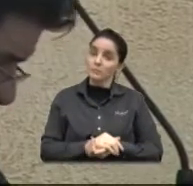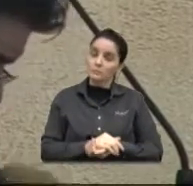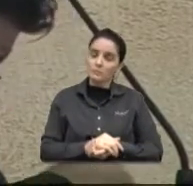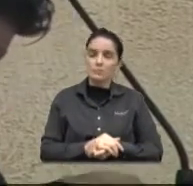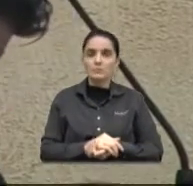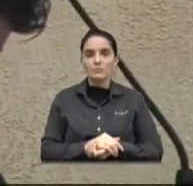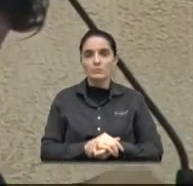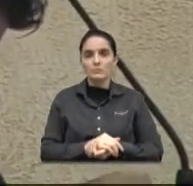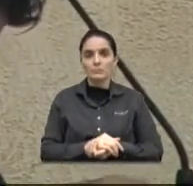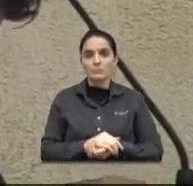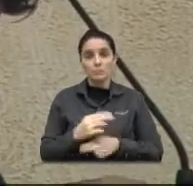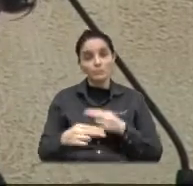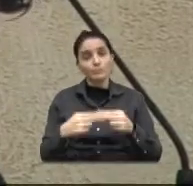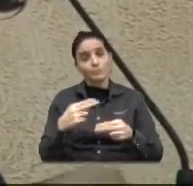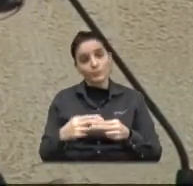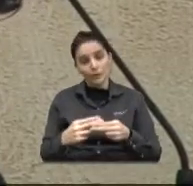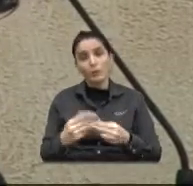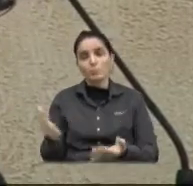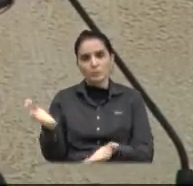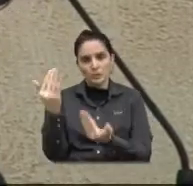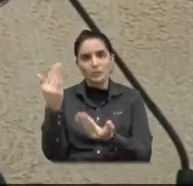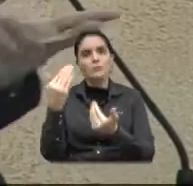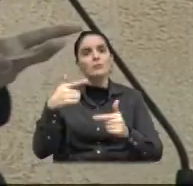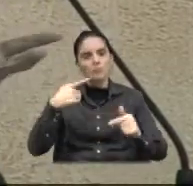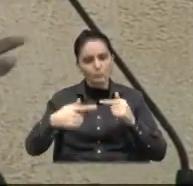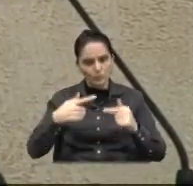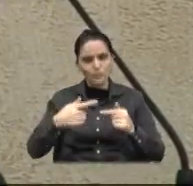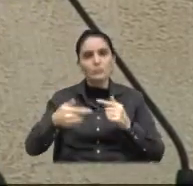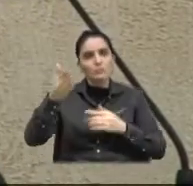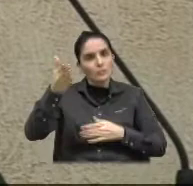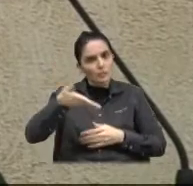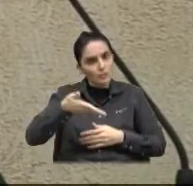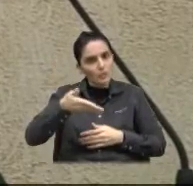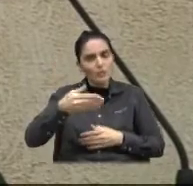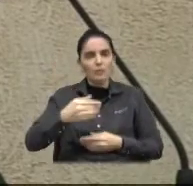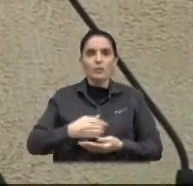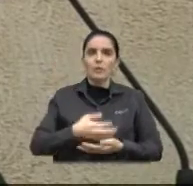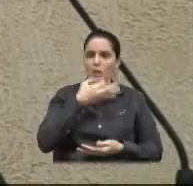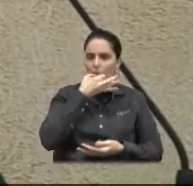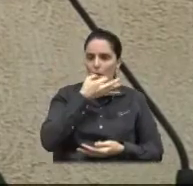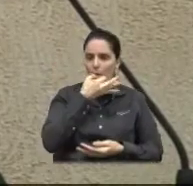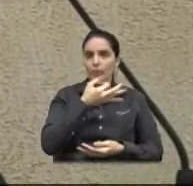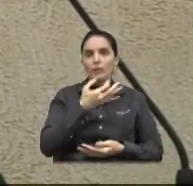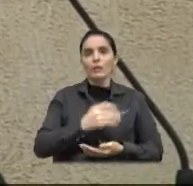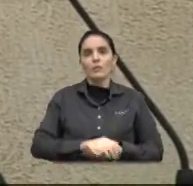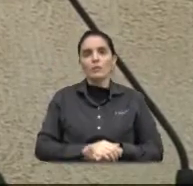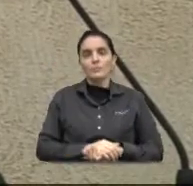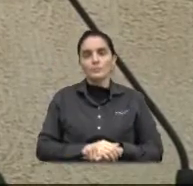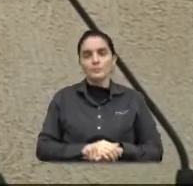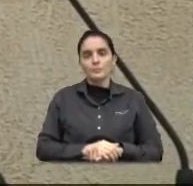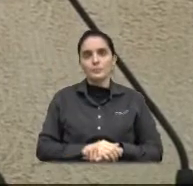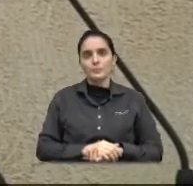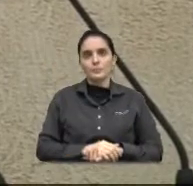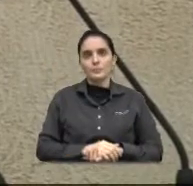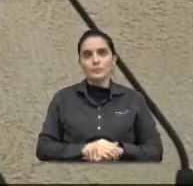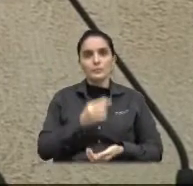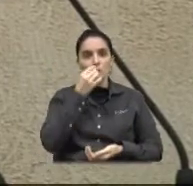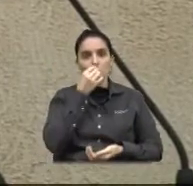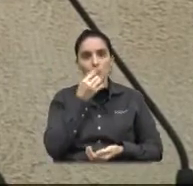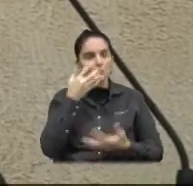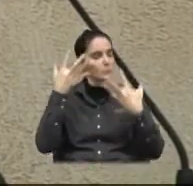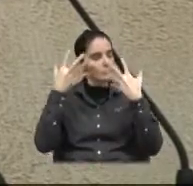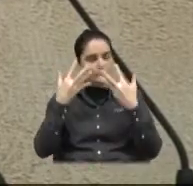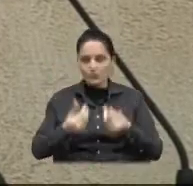fez a sua parte e incitou nós estamos nos posicionando quanto a isso eu não sei